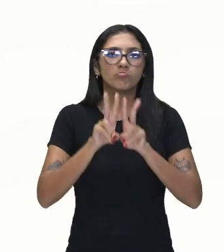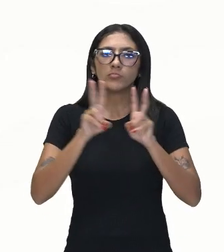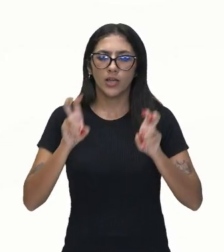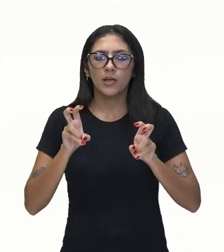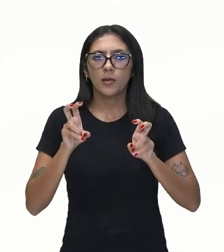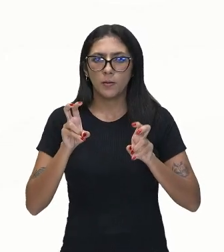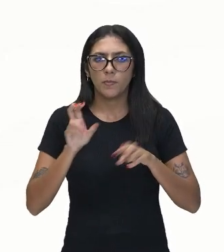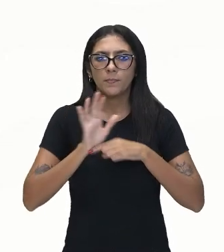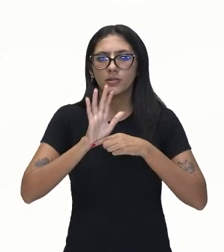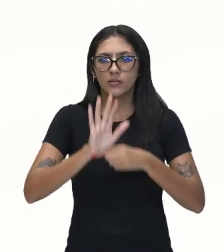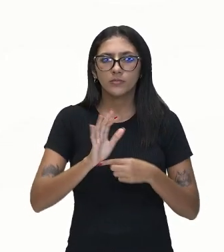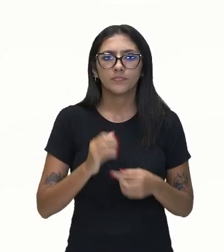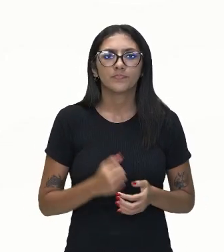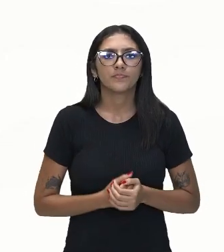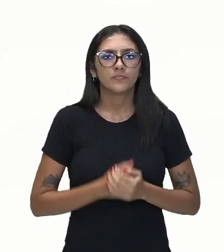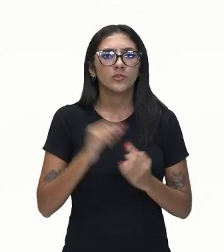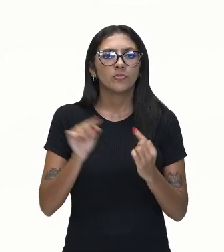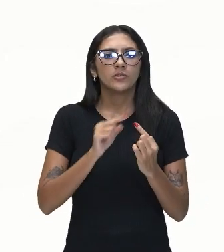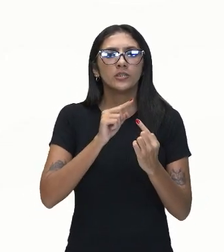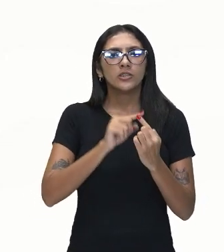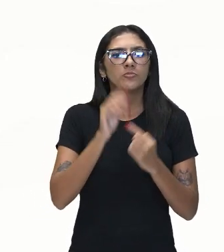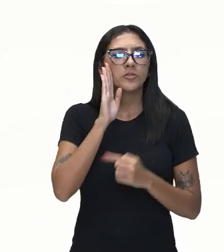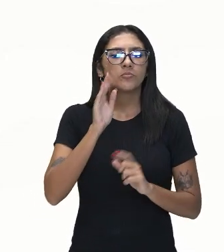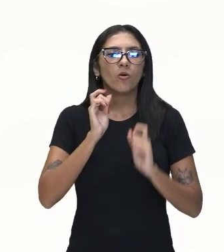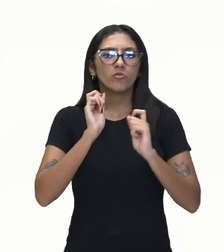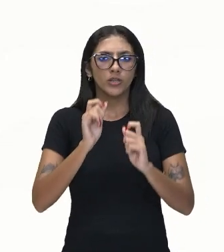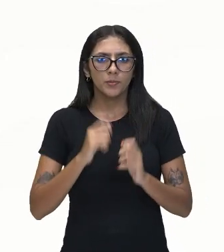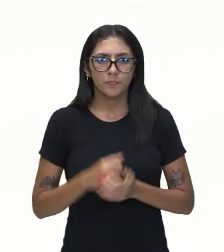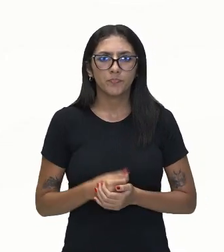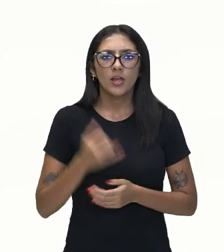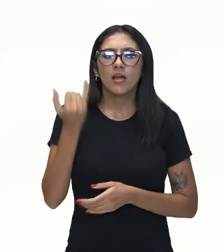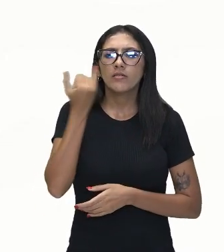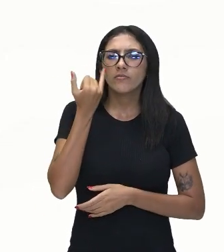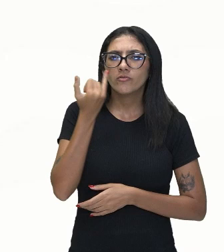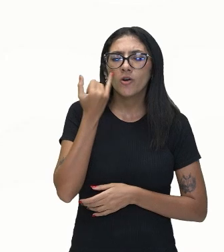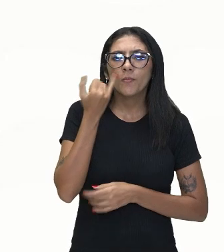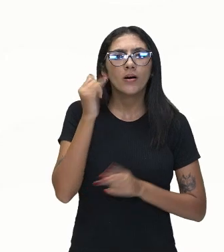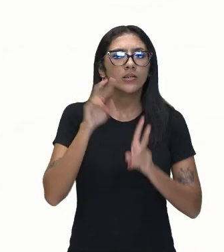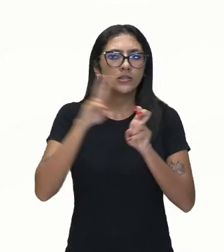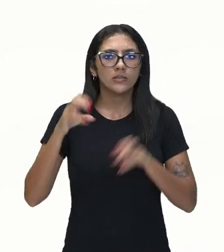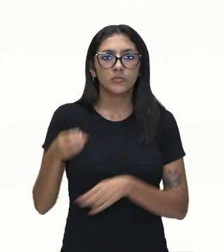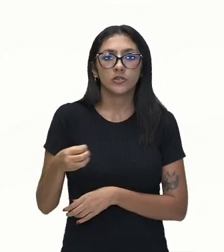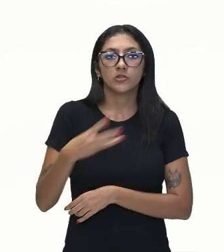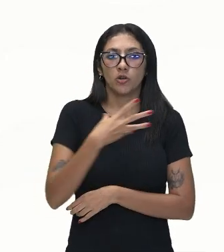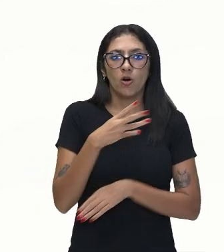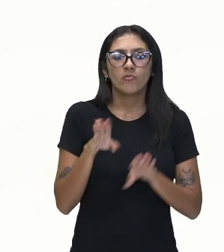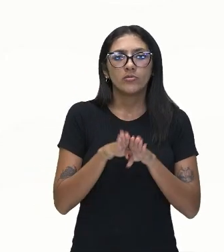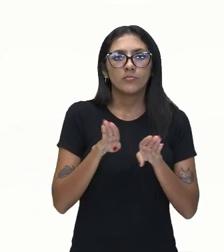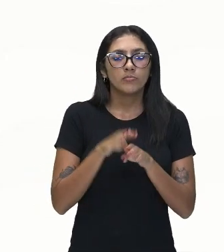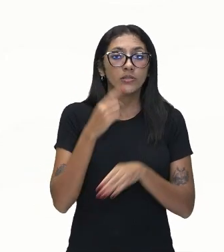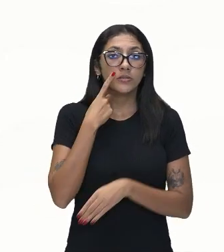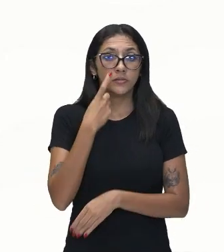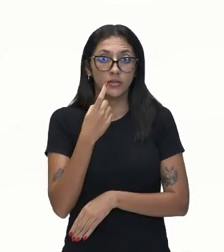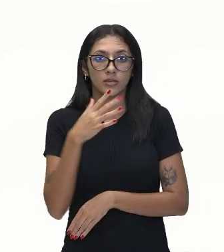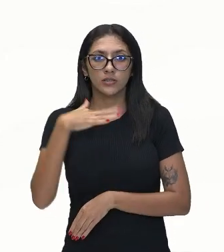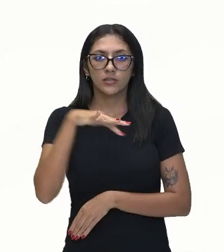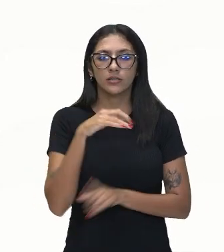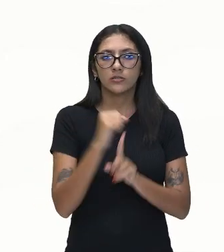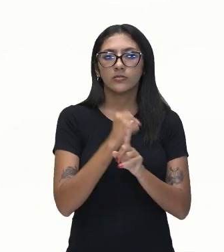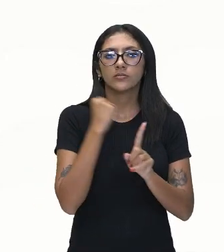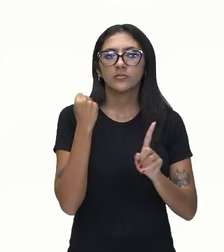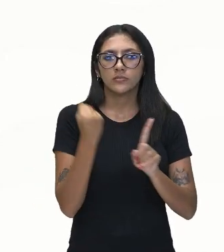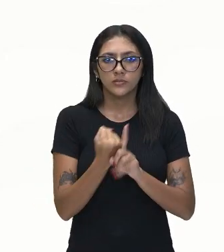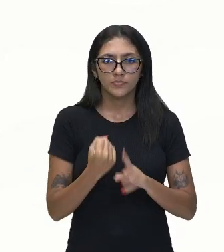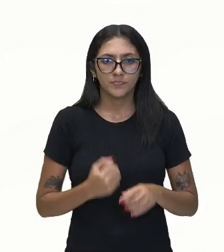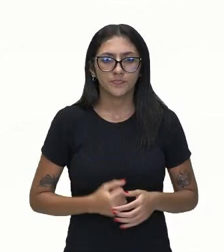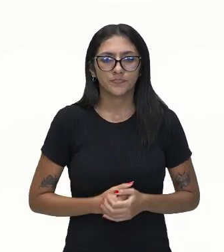tema. E a função da notícia é informar fatos atuais e de interesse social. A função da notícia